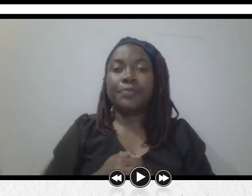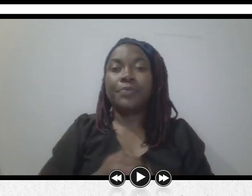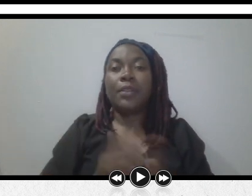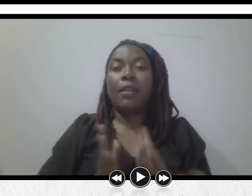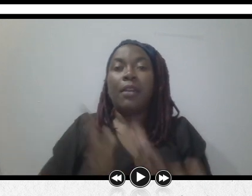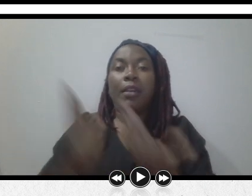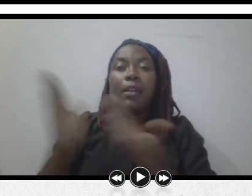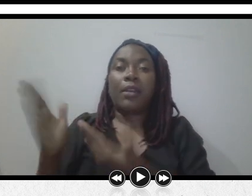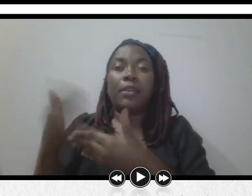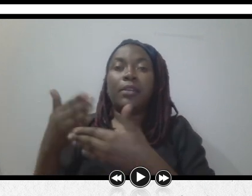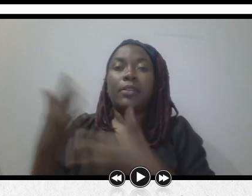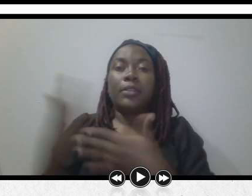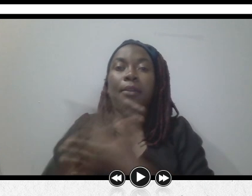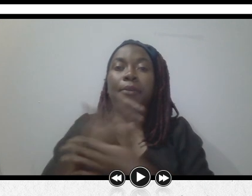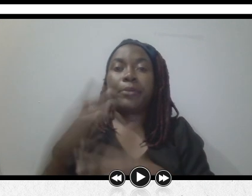e consciente.